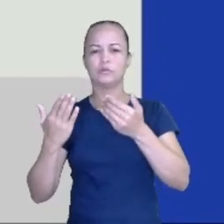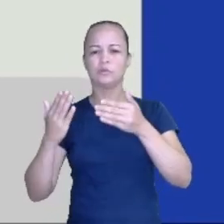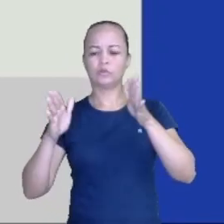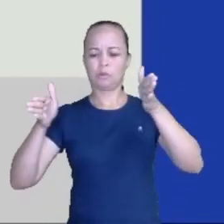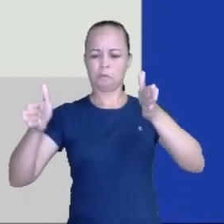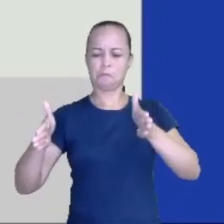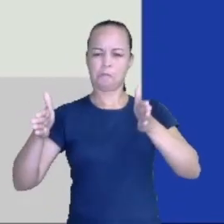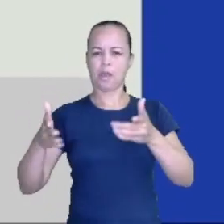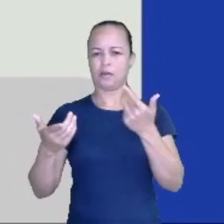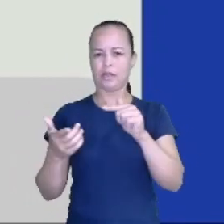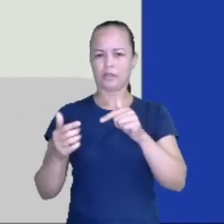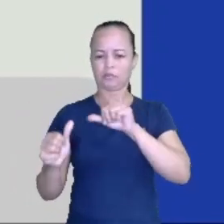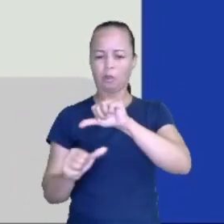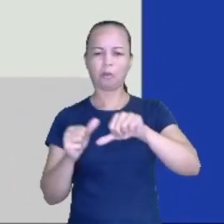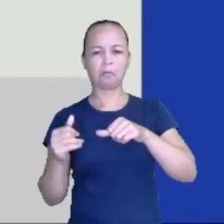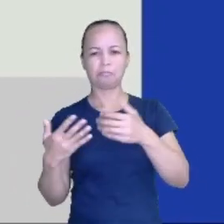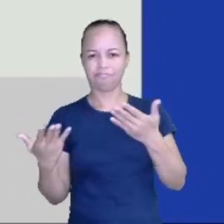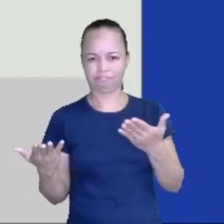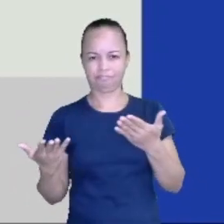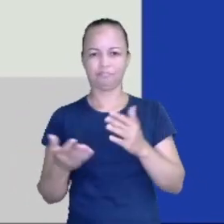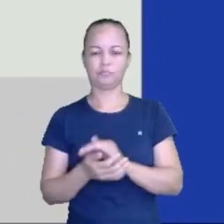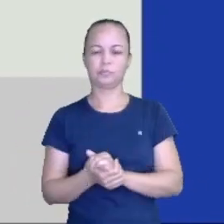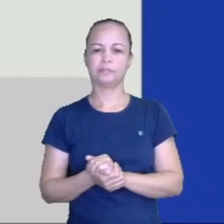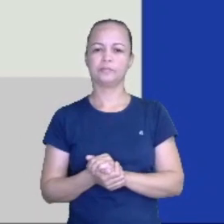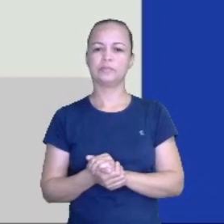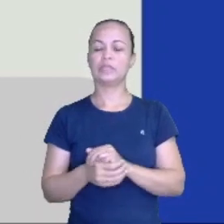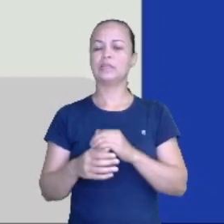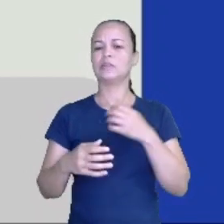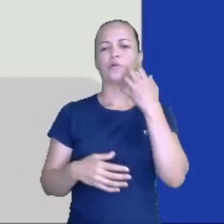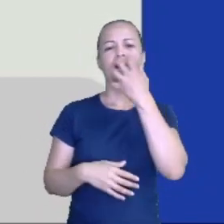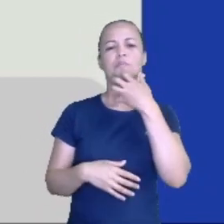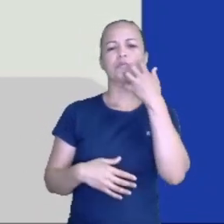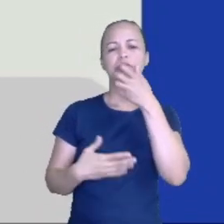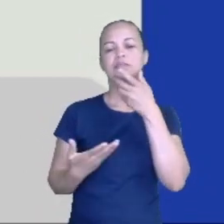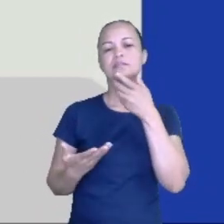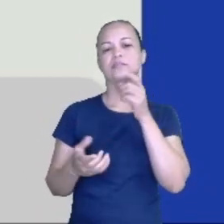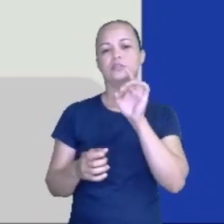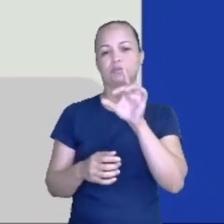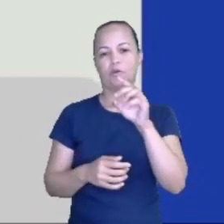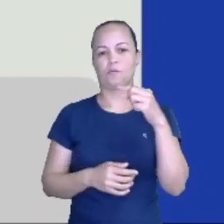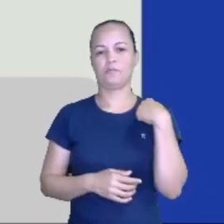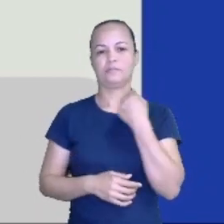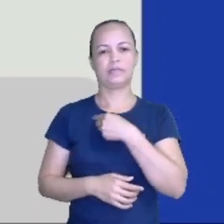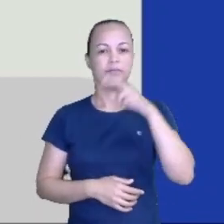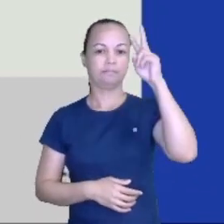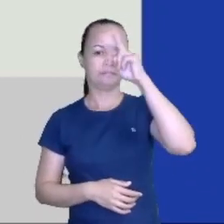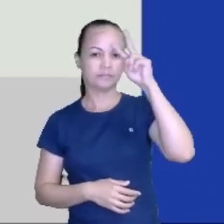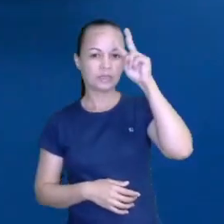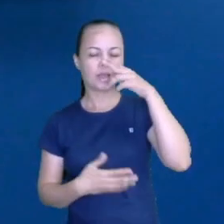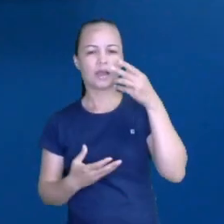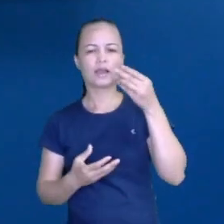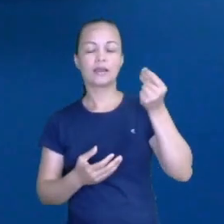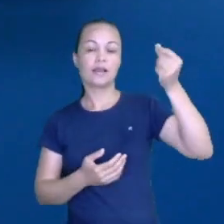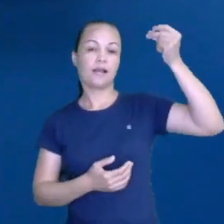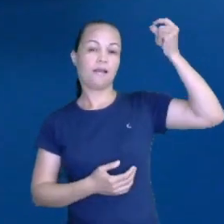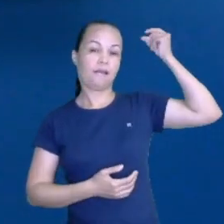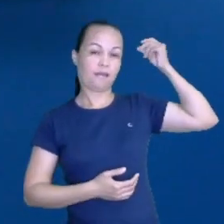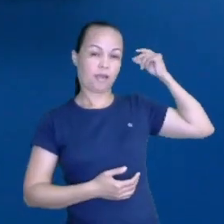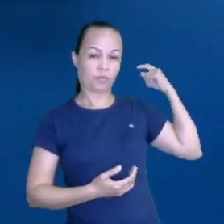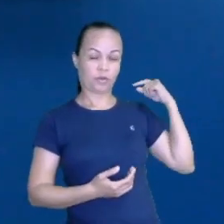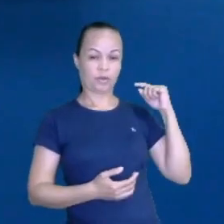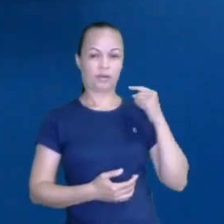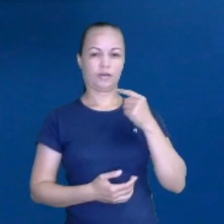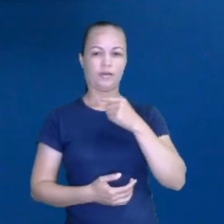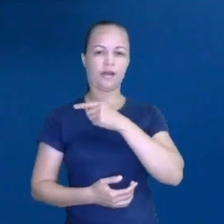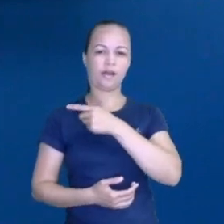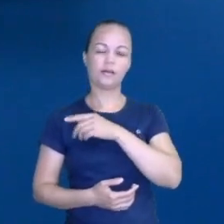parede, todo ao contrário, tá vendo? Uma musicazinha só para a gente relembrar aquela época lá no